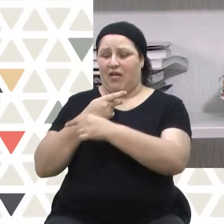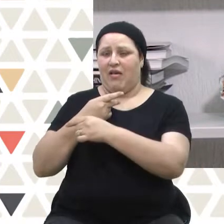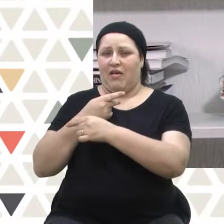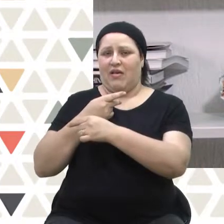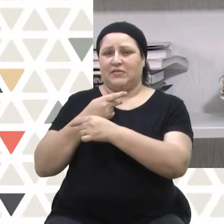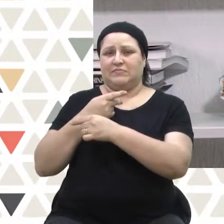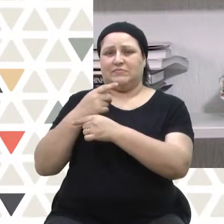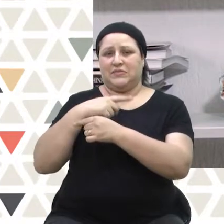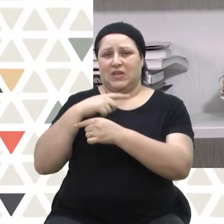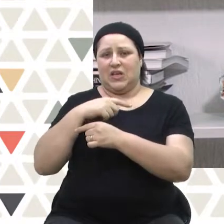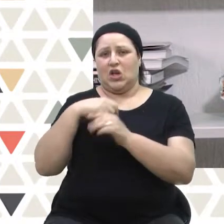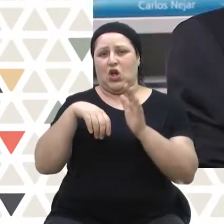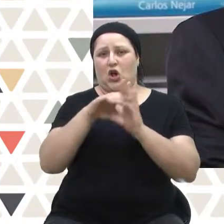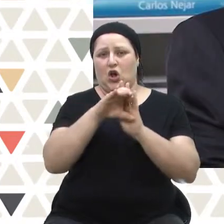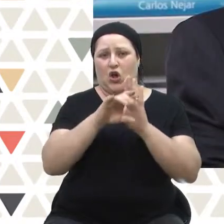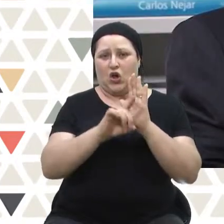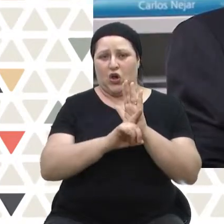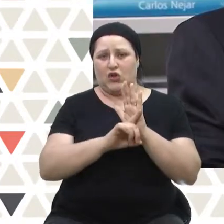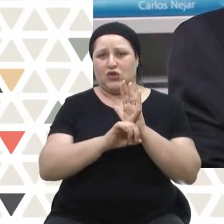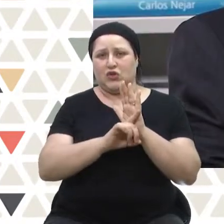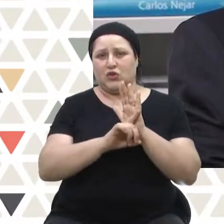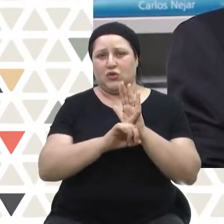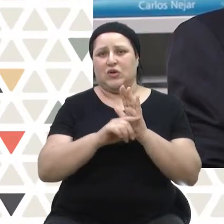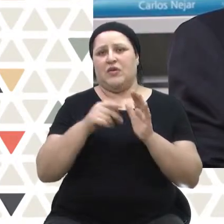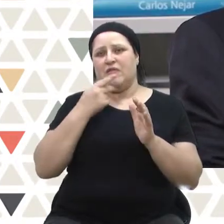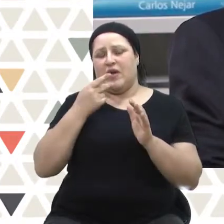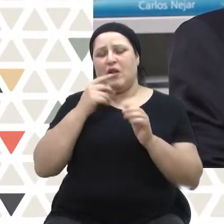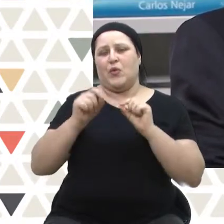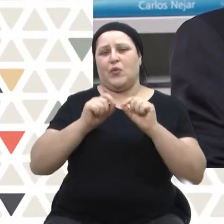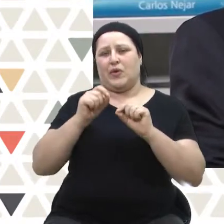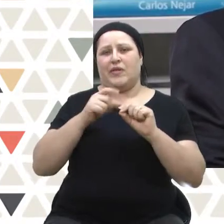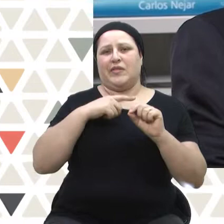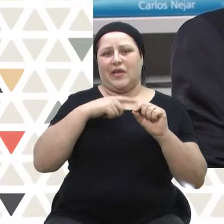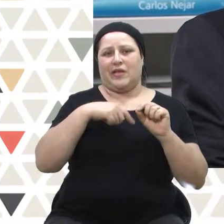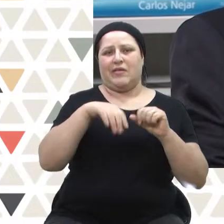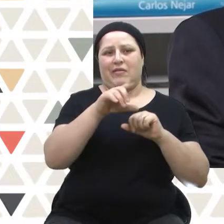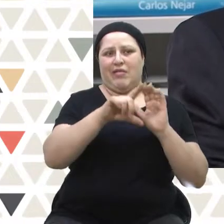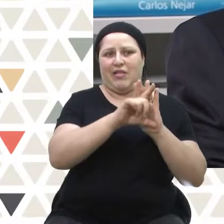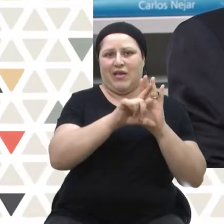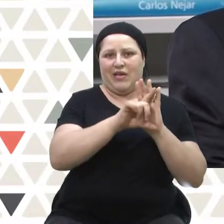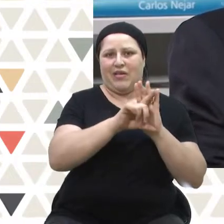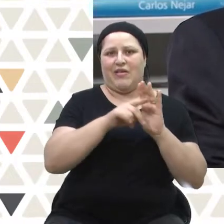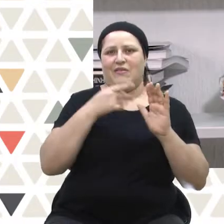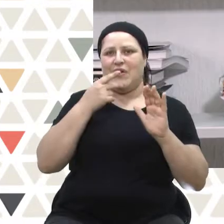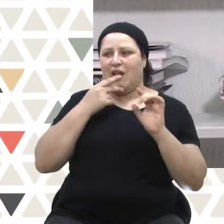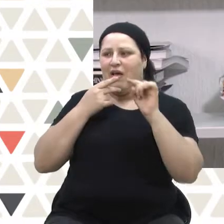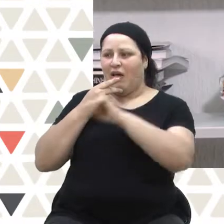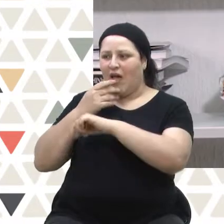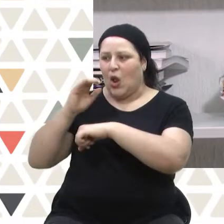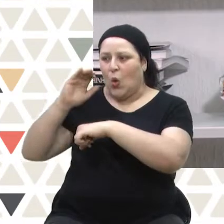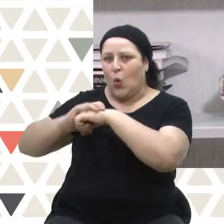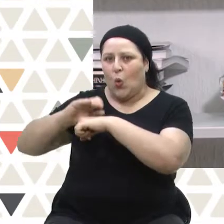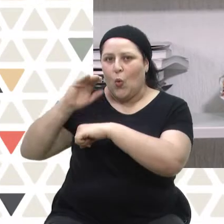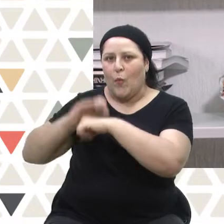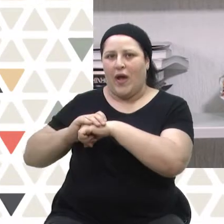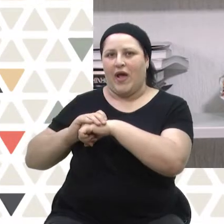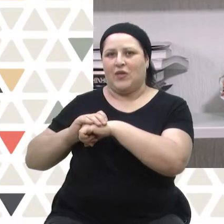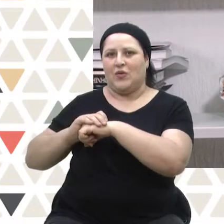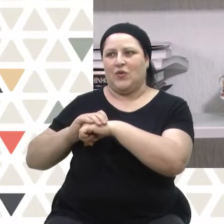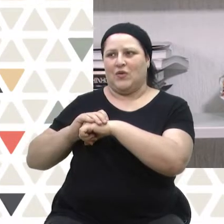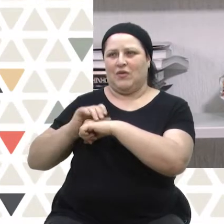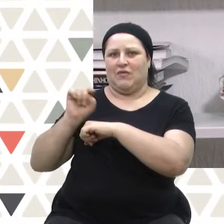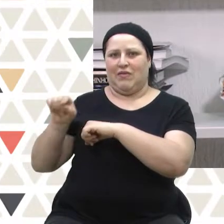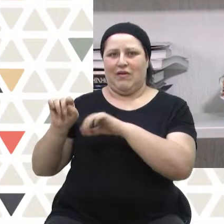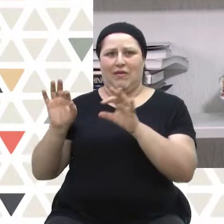imputar a alguém aqueles crimes estipulados no Código Penal, vamos lá, calúnia, que é imputar